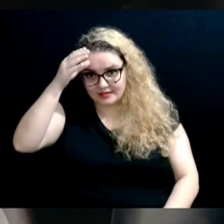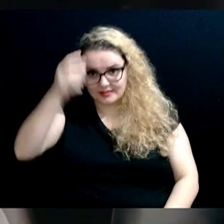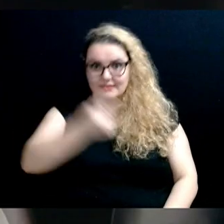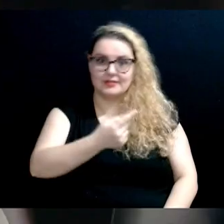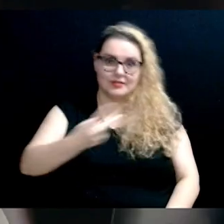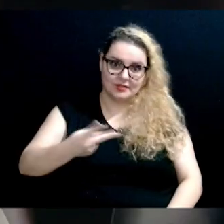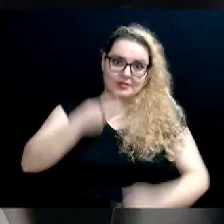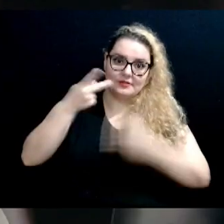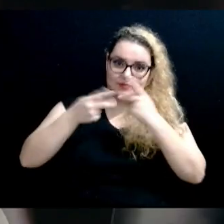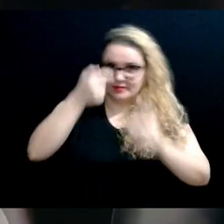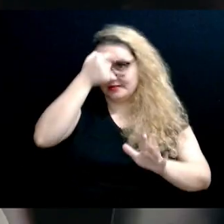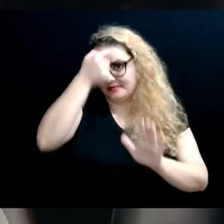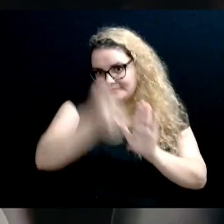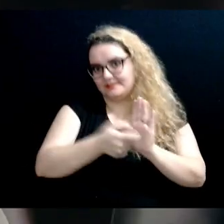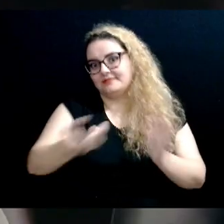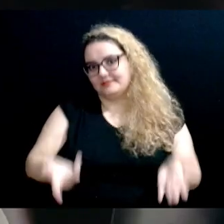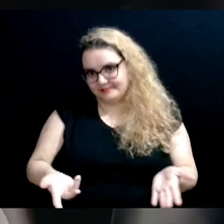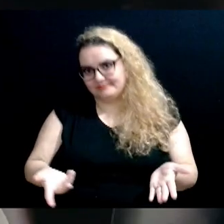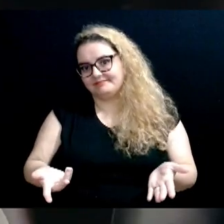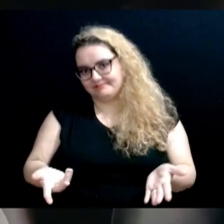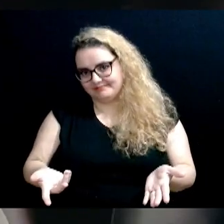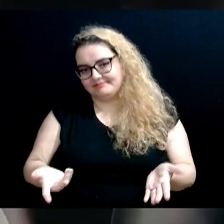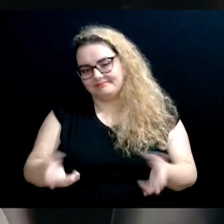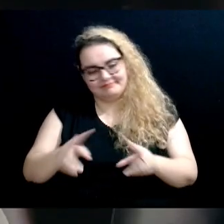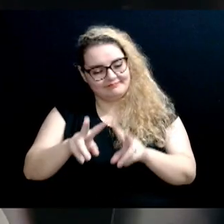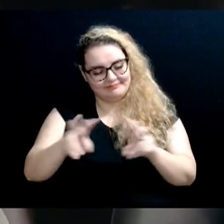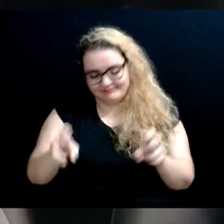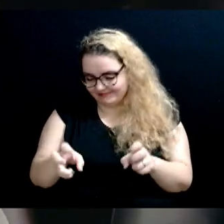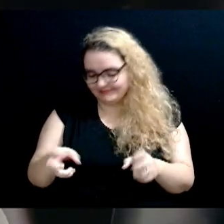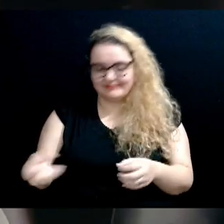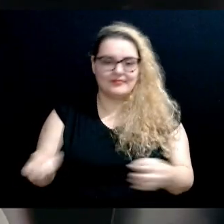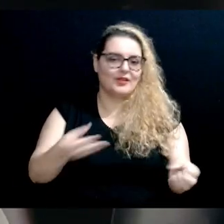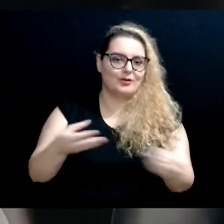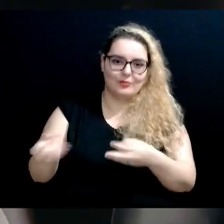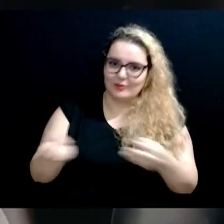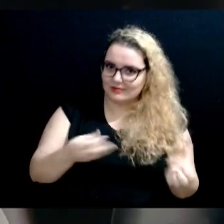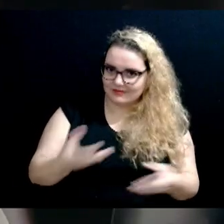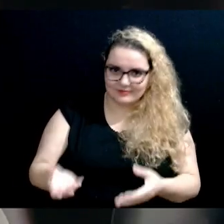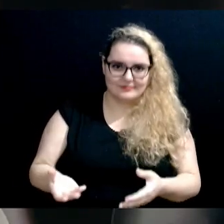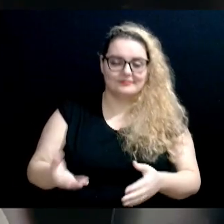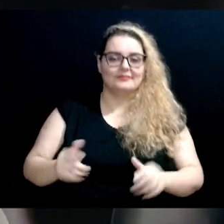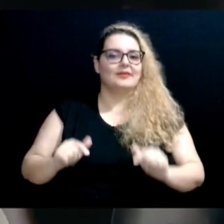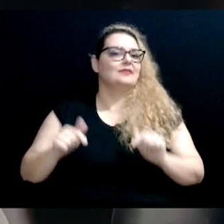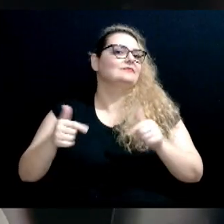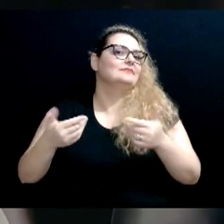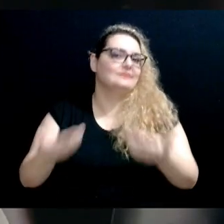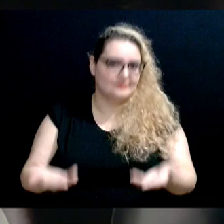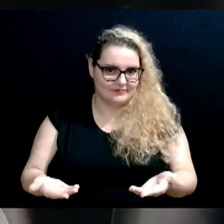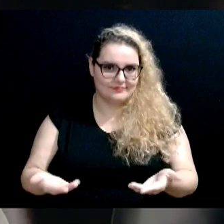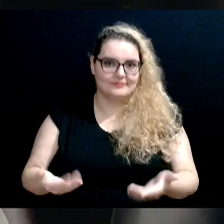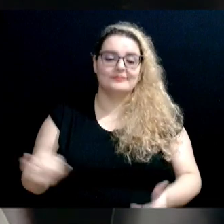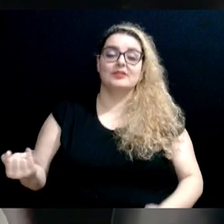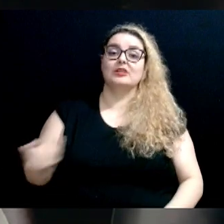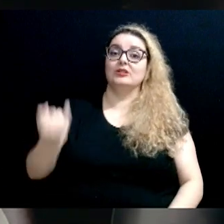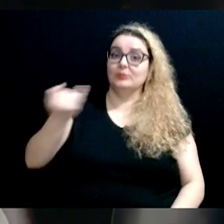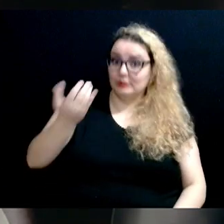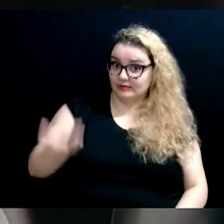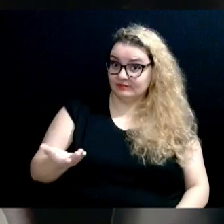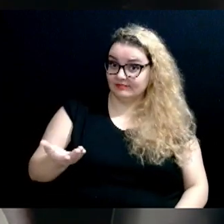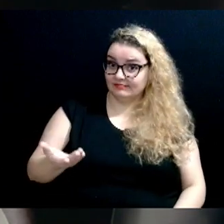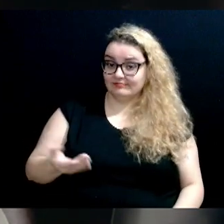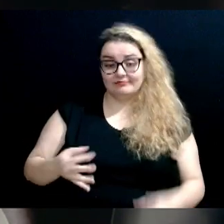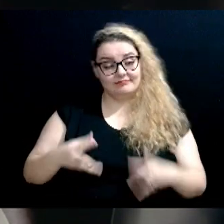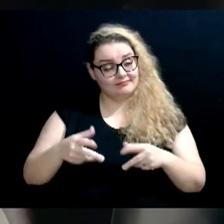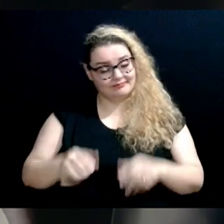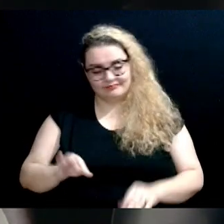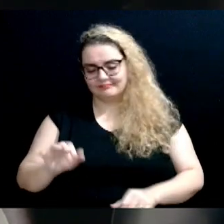inteligência artificial. Então é um tema muito moderno, muito atual, muito relevante, mas que, como toda ferramenta, tem prós